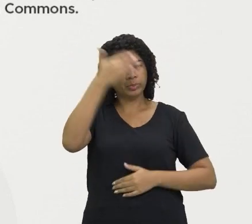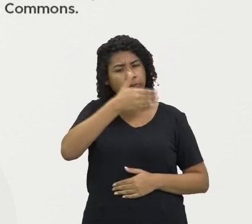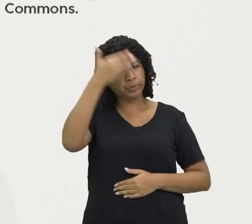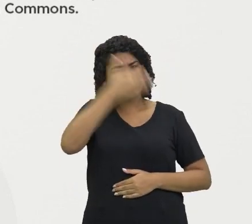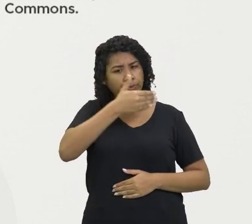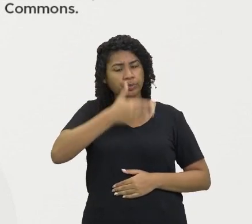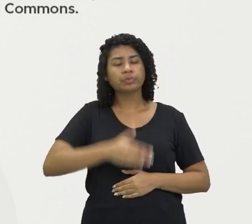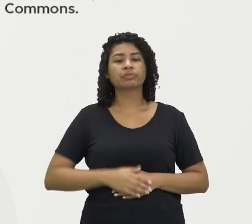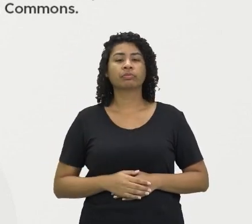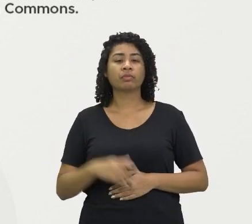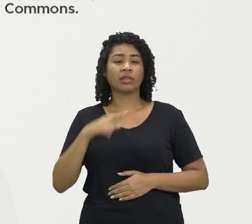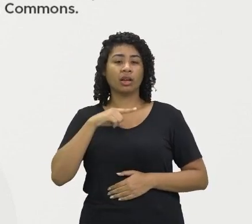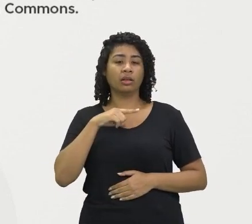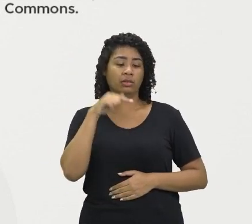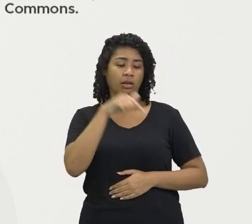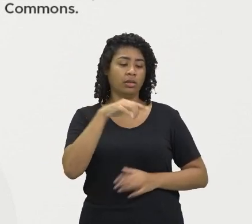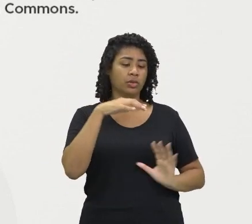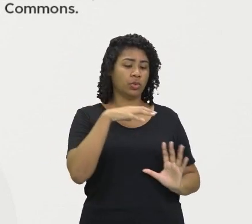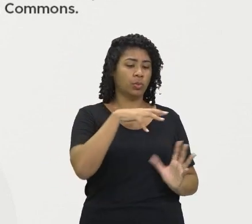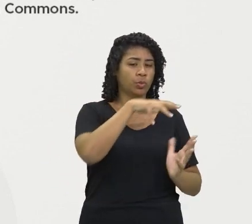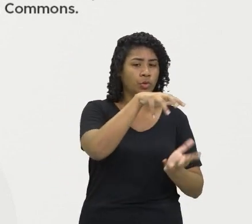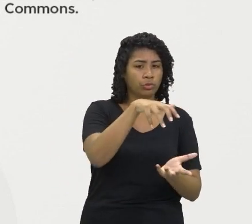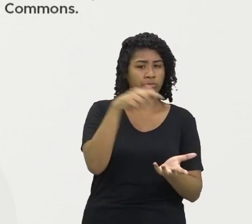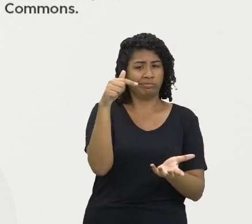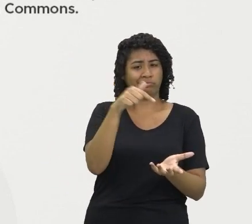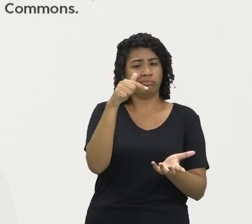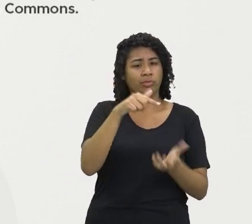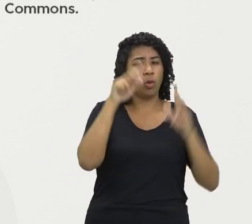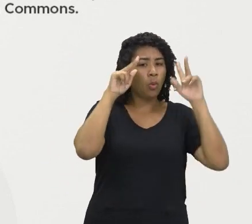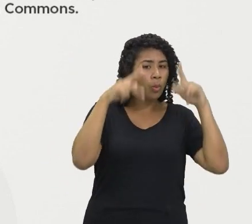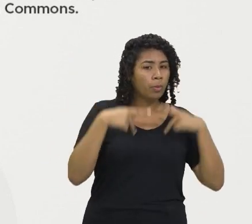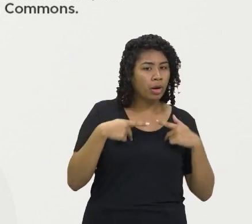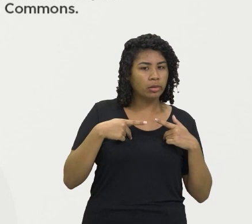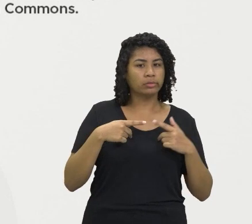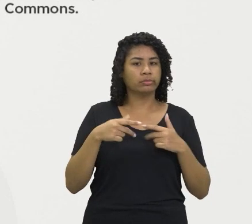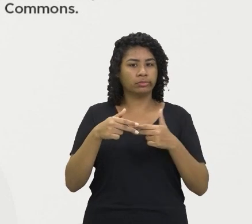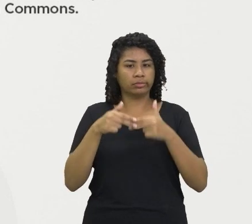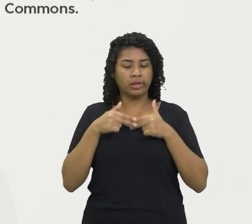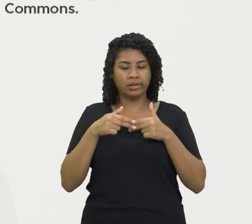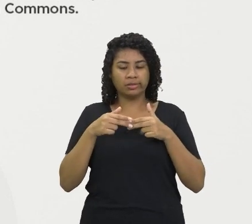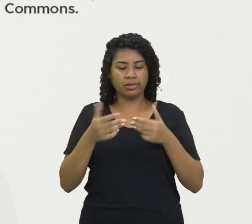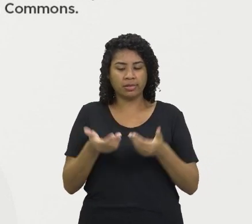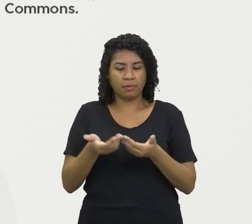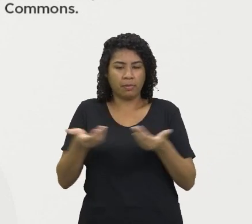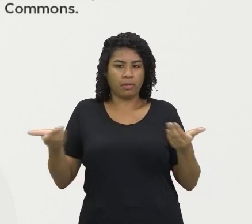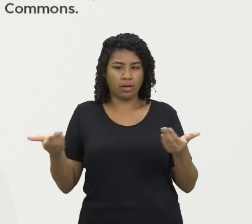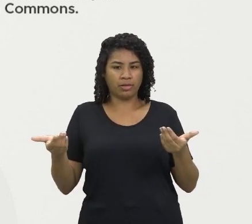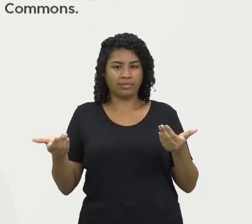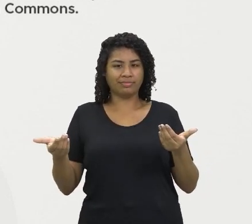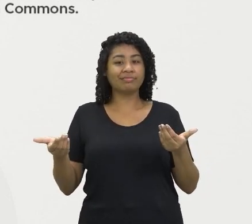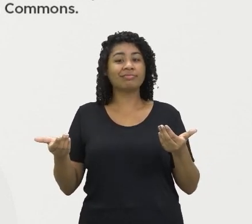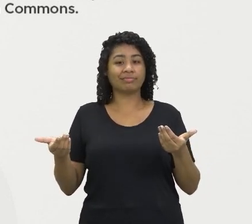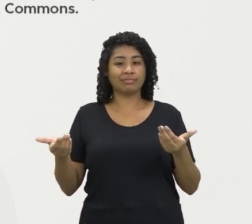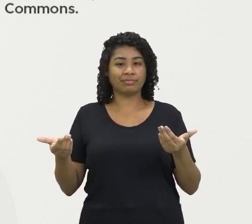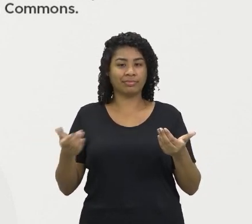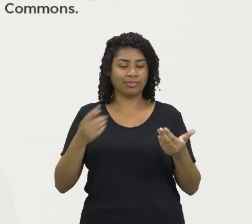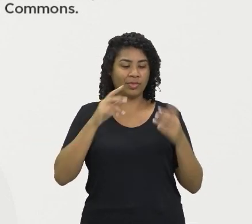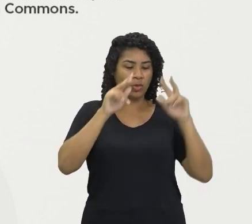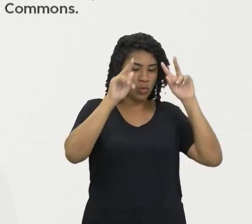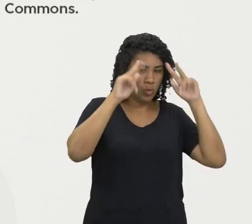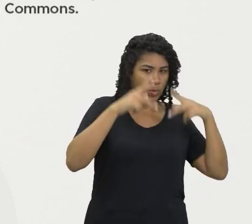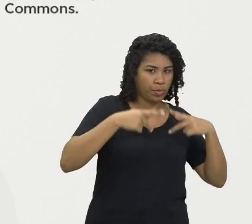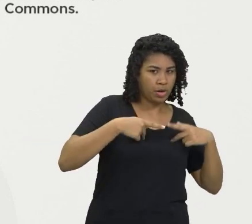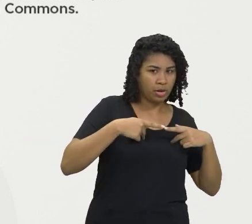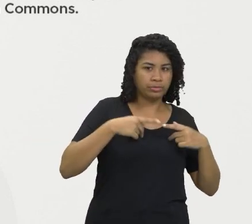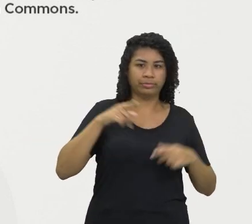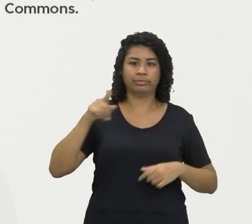E o nosso mundo, o mundo humano, né? Vou colocar aqui humano, mas